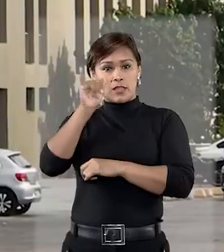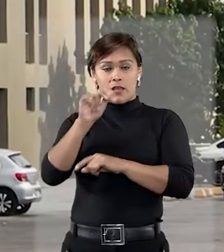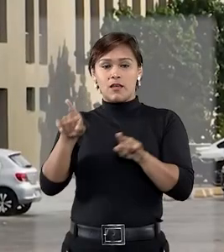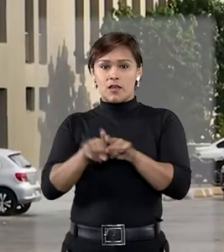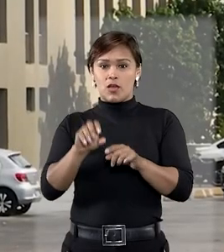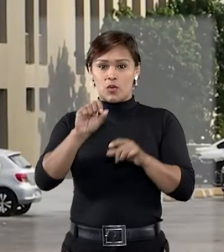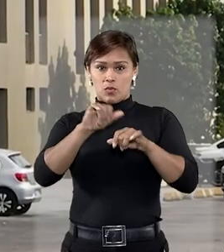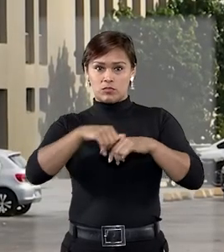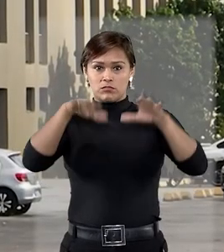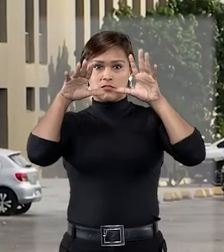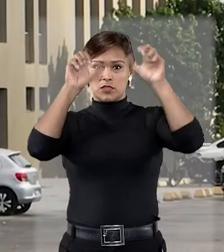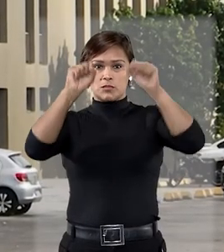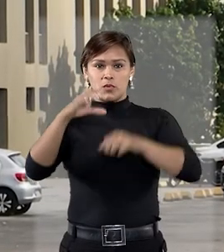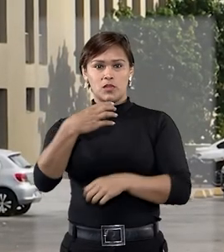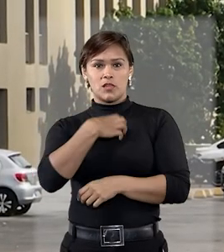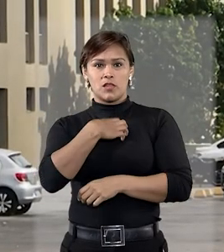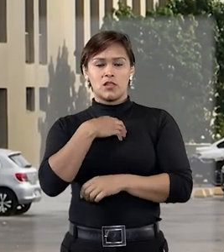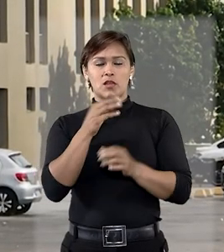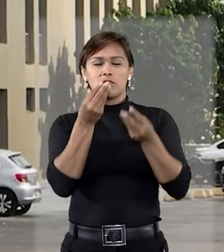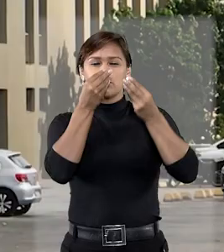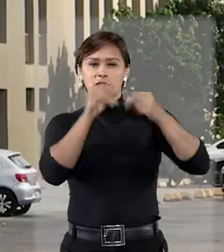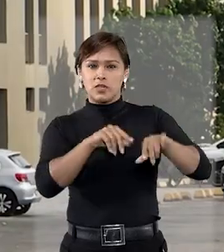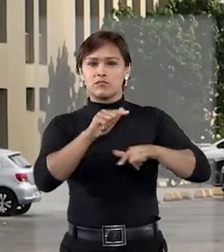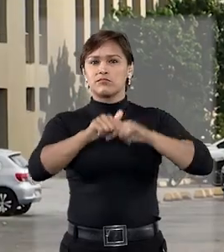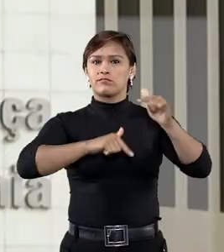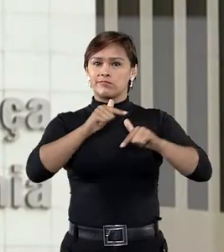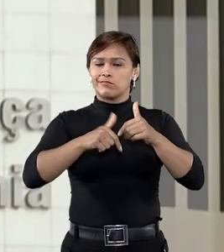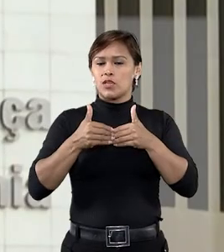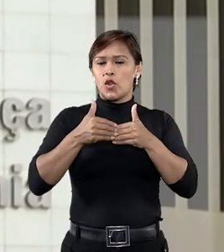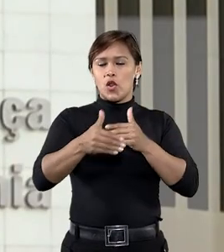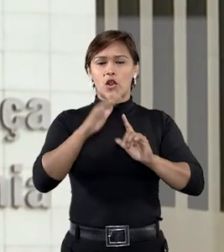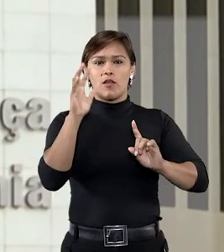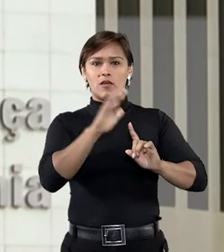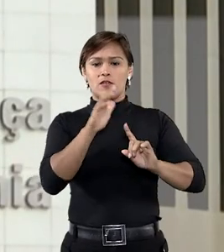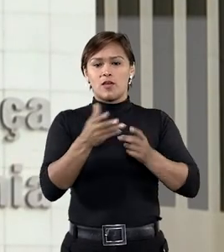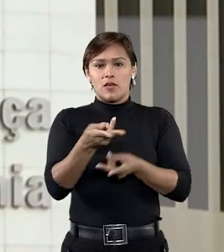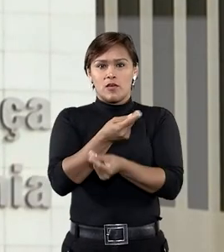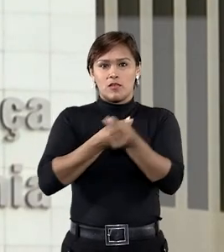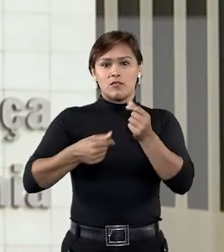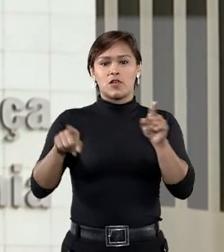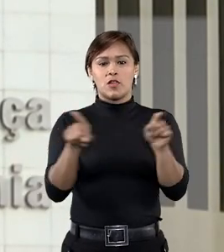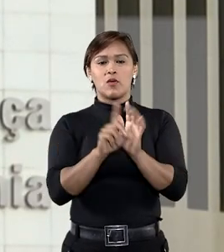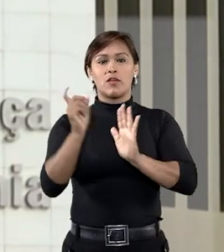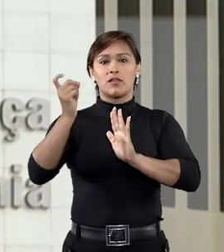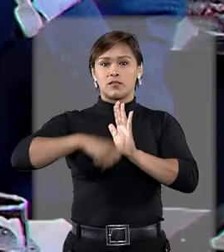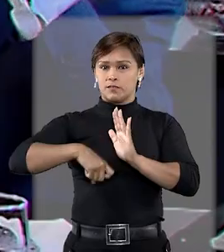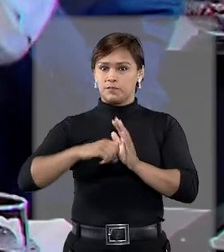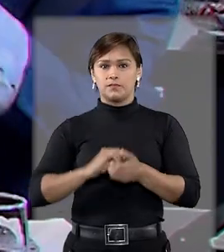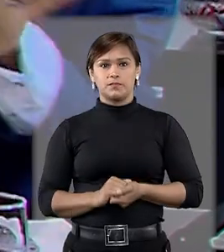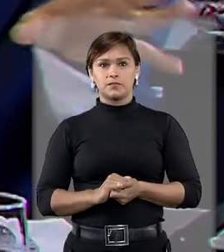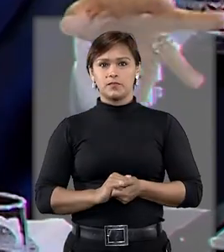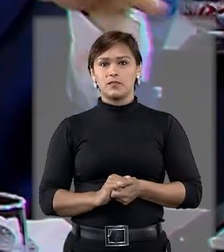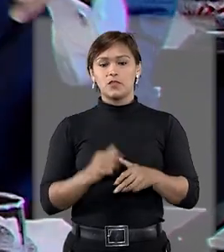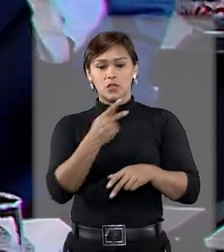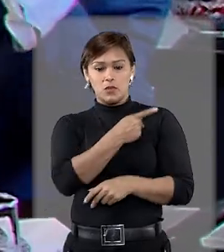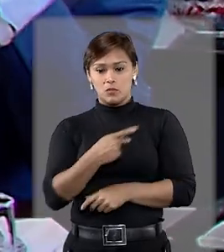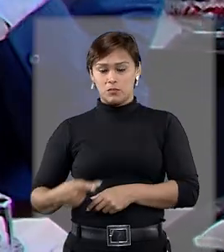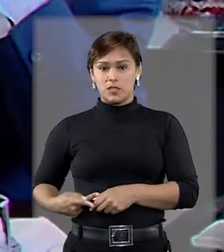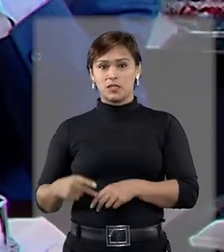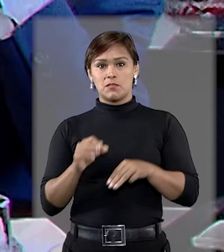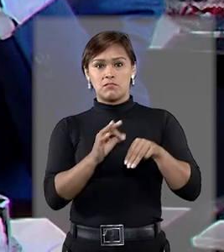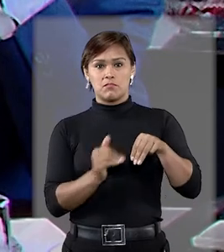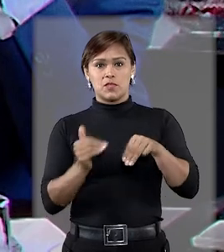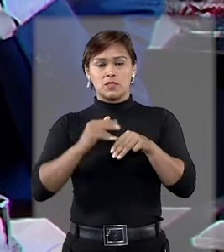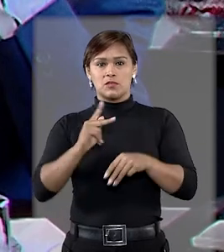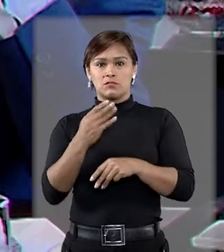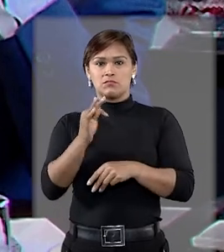o TJ do Estado prejudicou a segurança do serviço com reflexo no custo e nas tarifas. Segundo o presidente, ministro